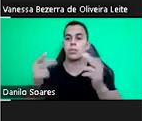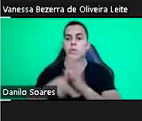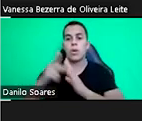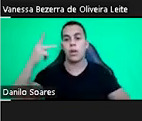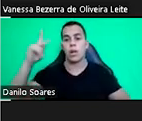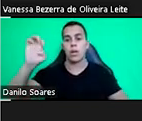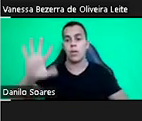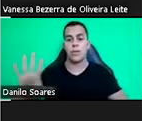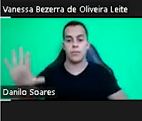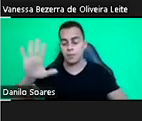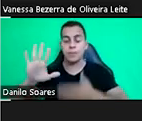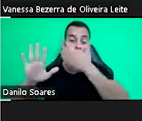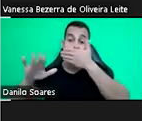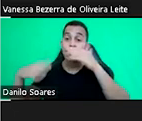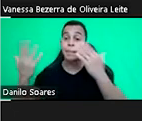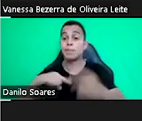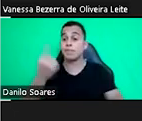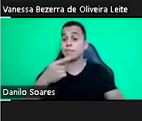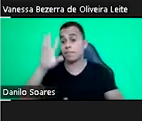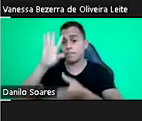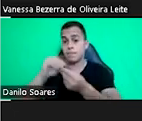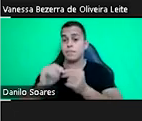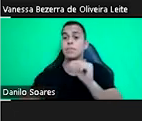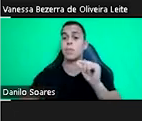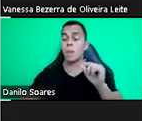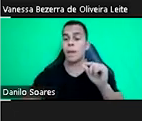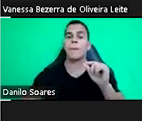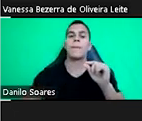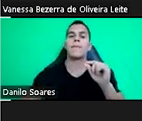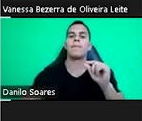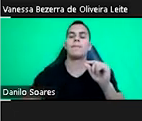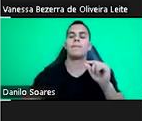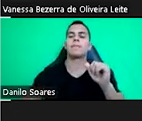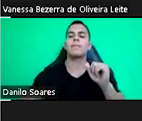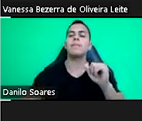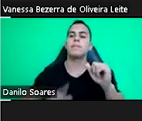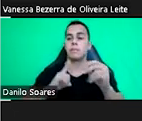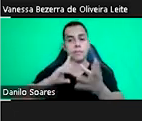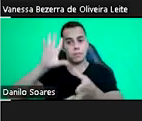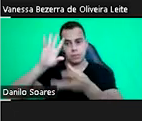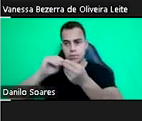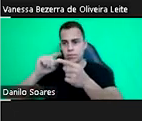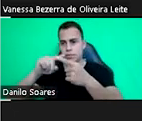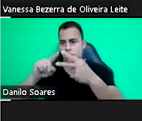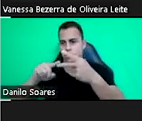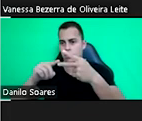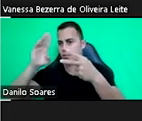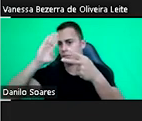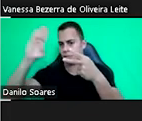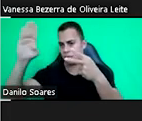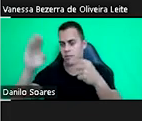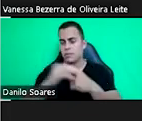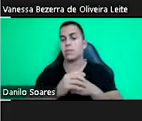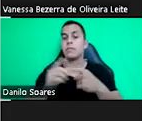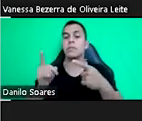Então, o que, que a gente conclui a partir de tudo isso que eu mostrei para vocês? Duas conclusões principais e parciais.